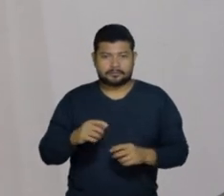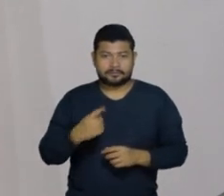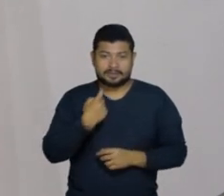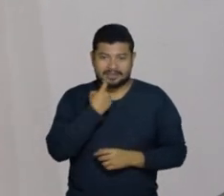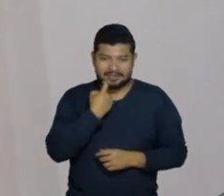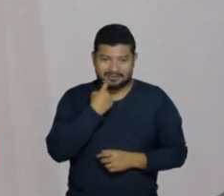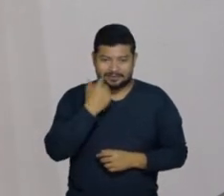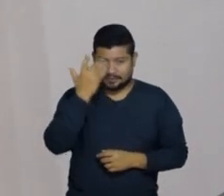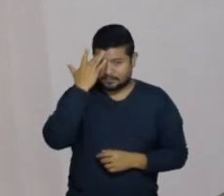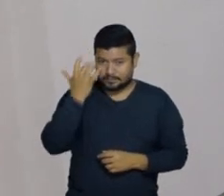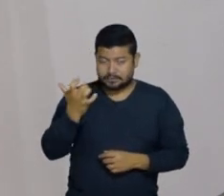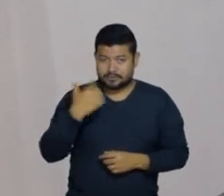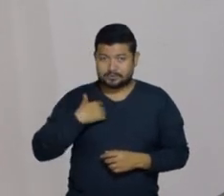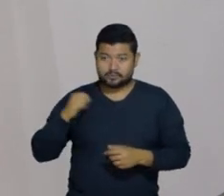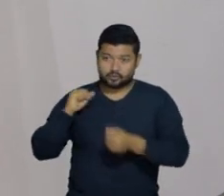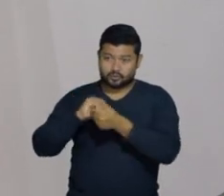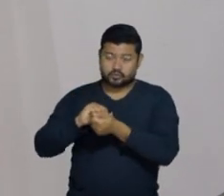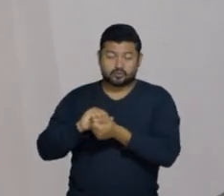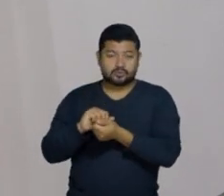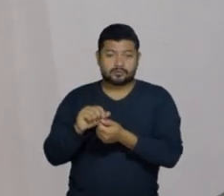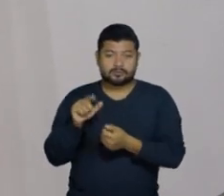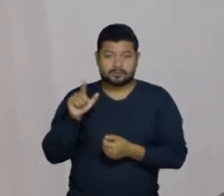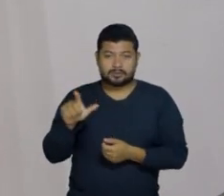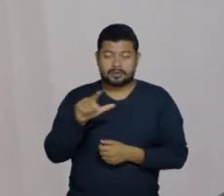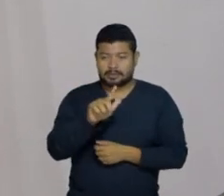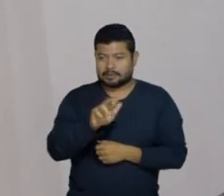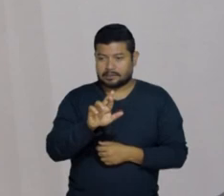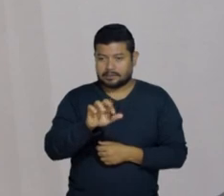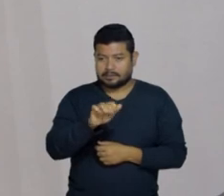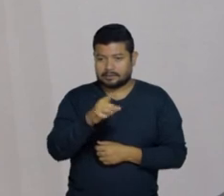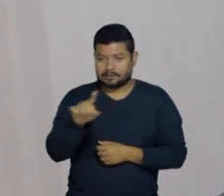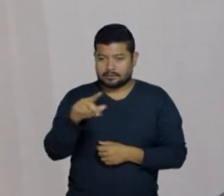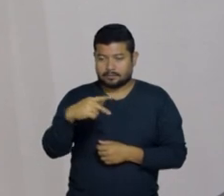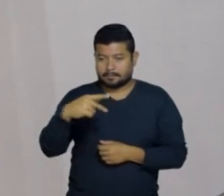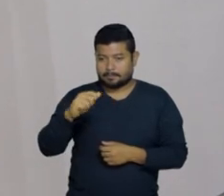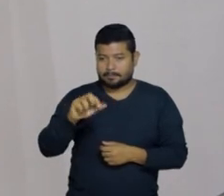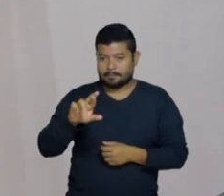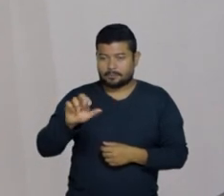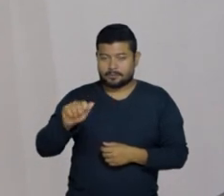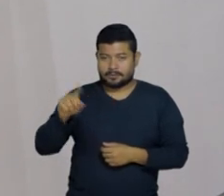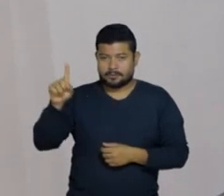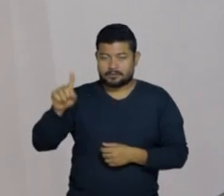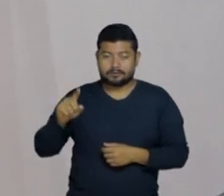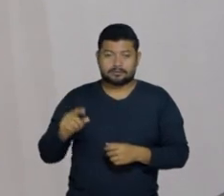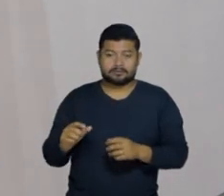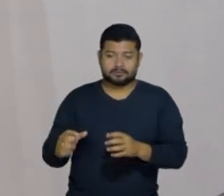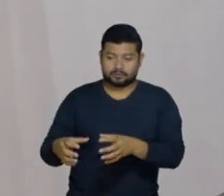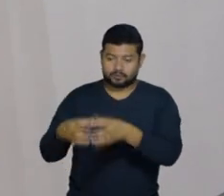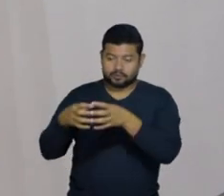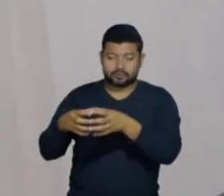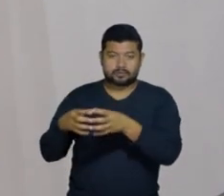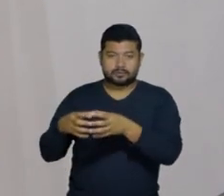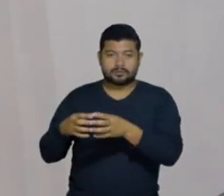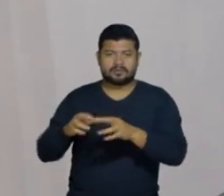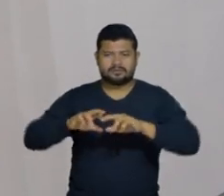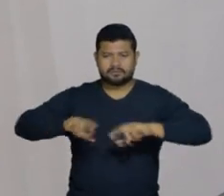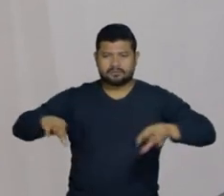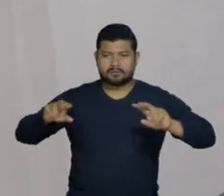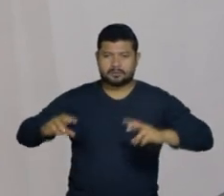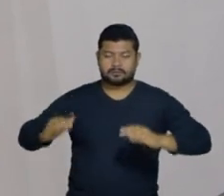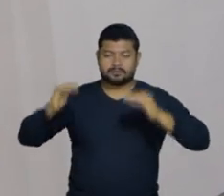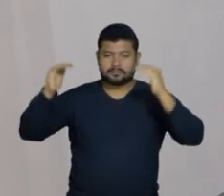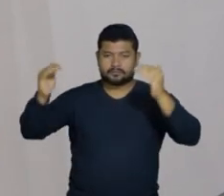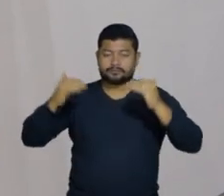em Grão-Pará, junto ao prefeito Hélio Alberton e também várias outras autoridades, colegas deputados,